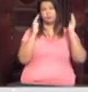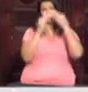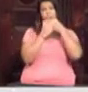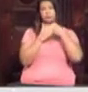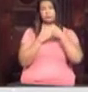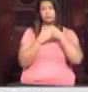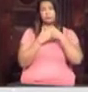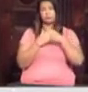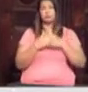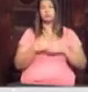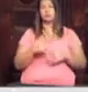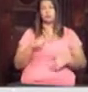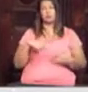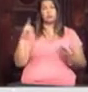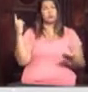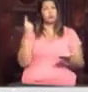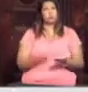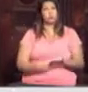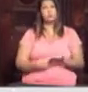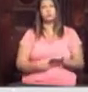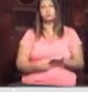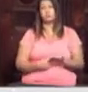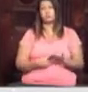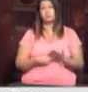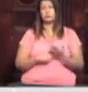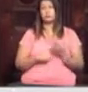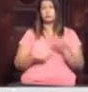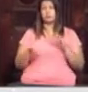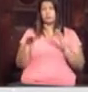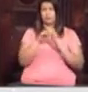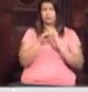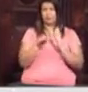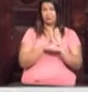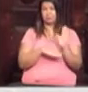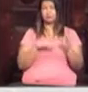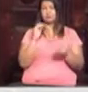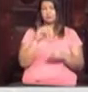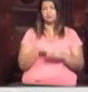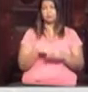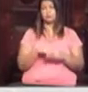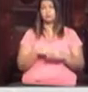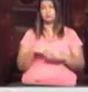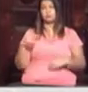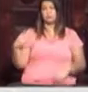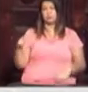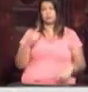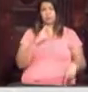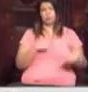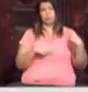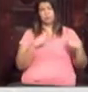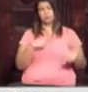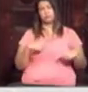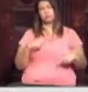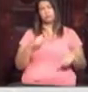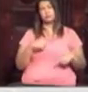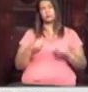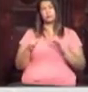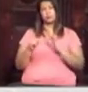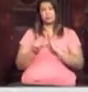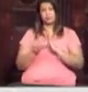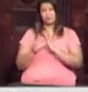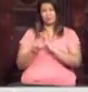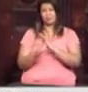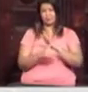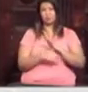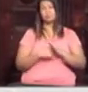Há um comprometimento sistêmico das instituições políticas do Estado do Rio de Janeiro com corrupção, com um